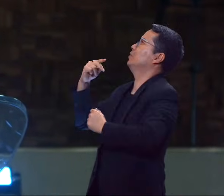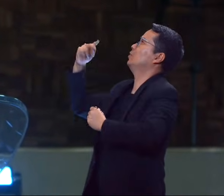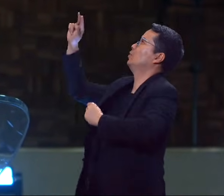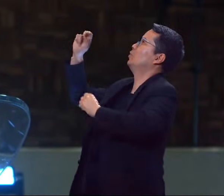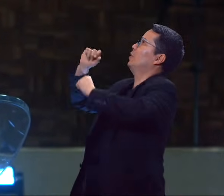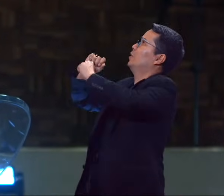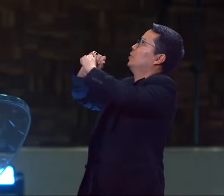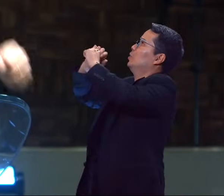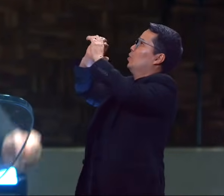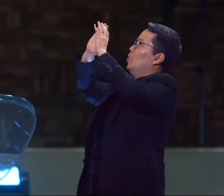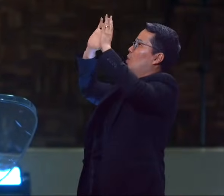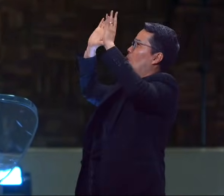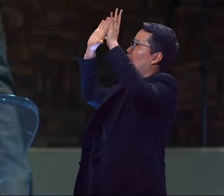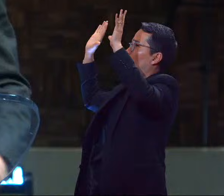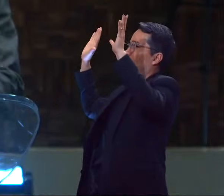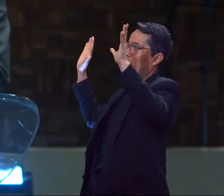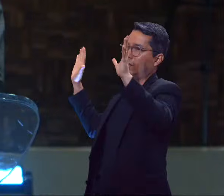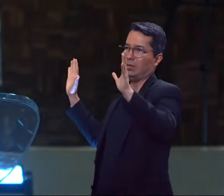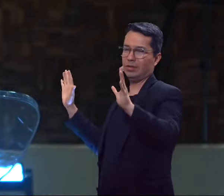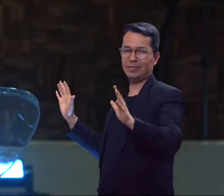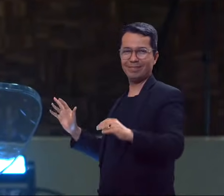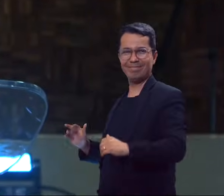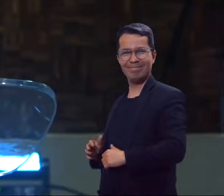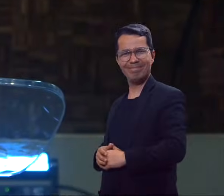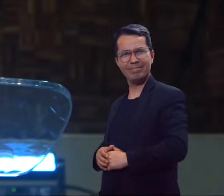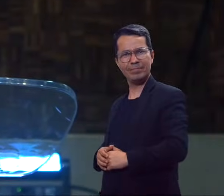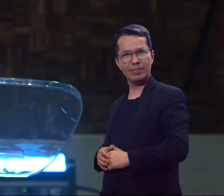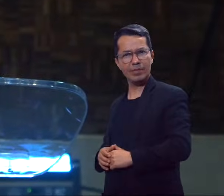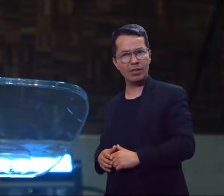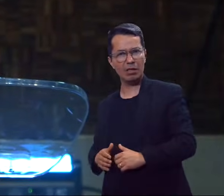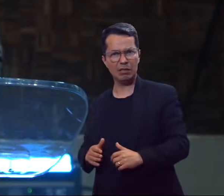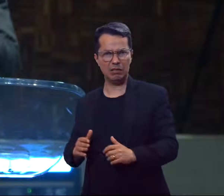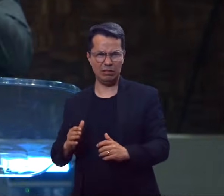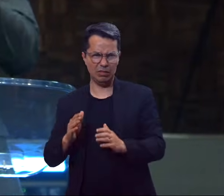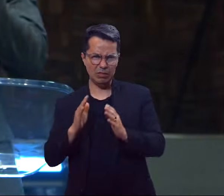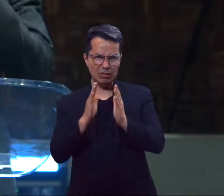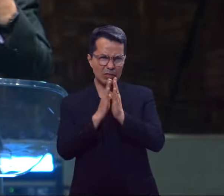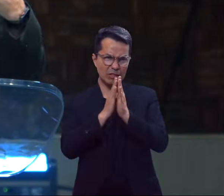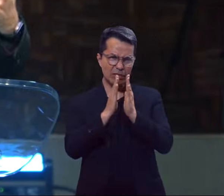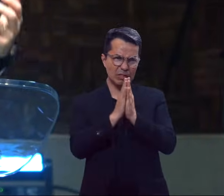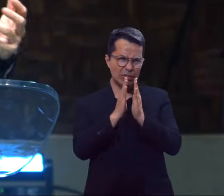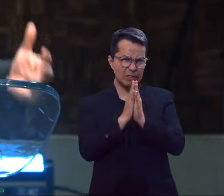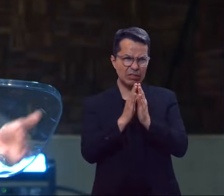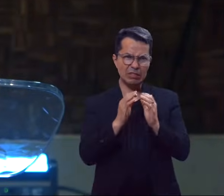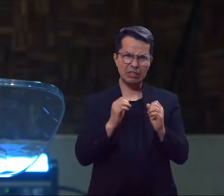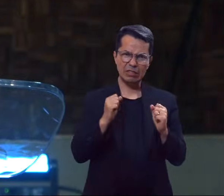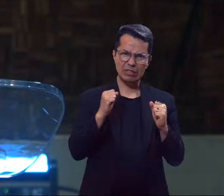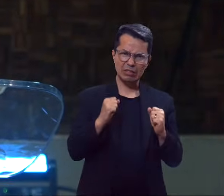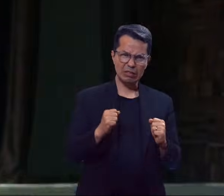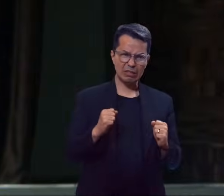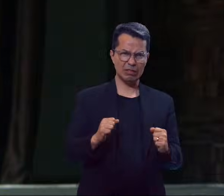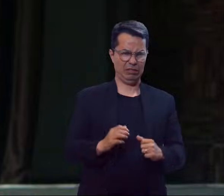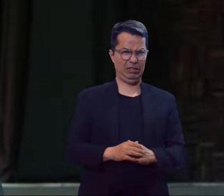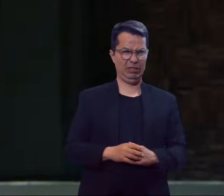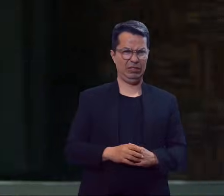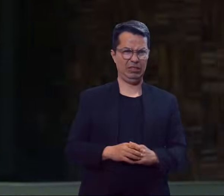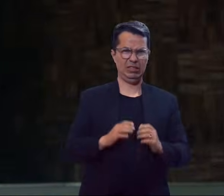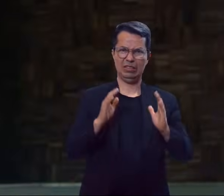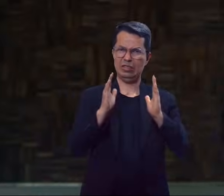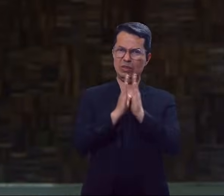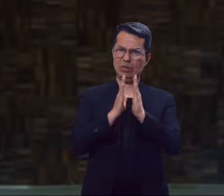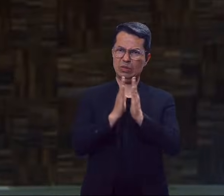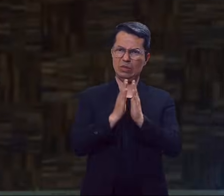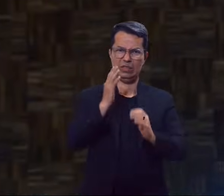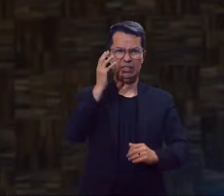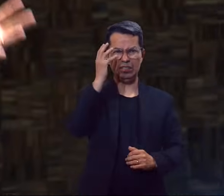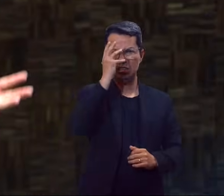a tua glória. Que oração poderosa, que oração linda. Essa é a oração de